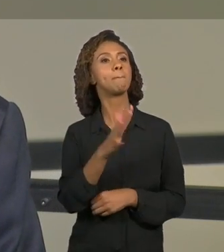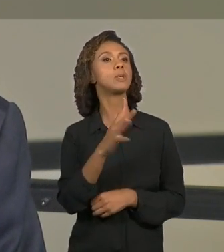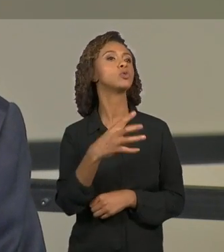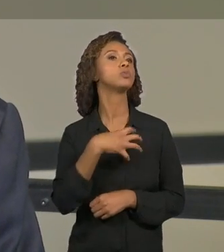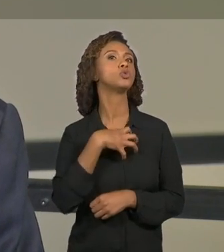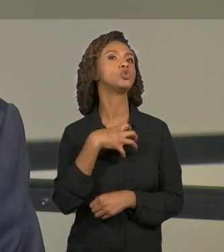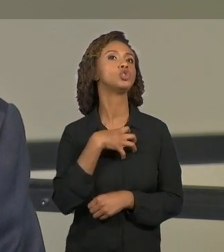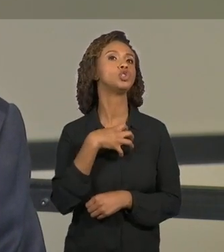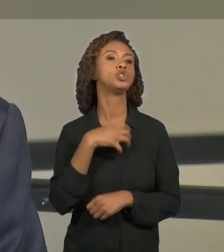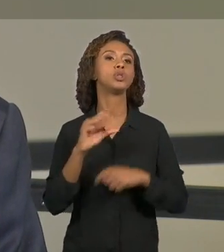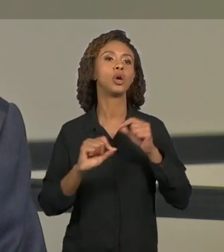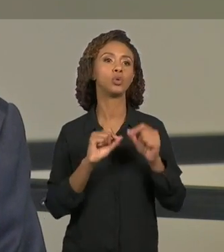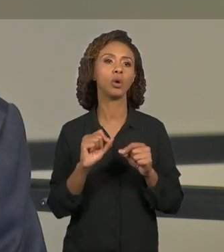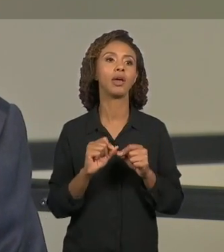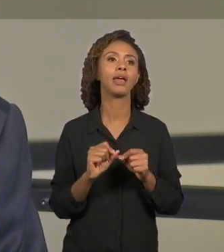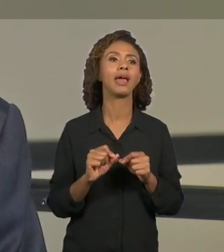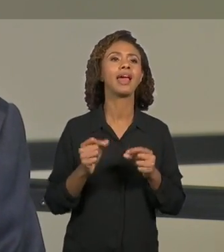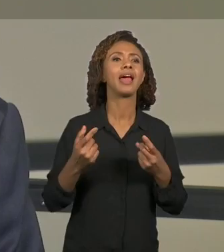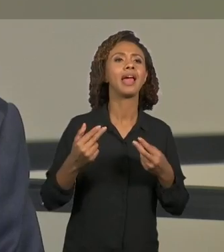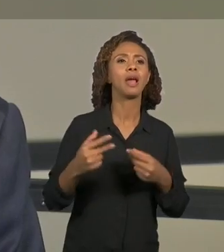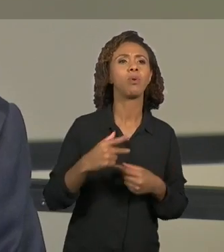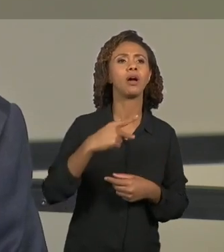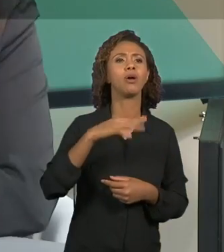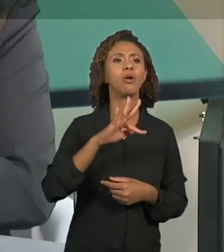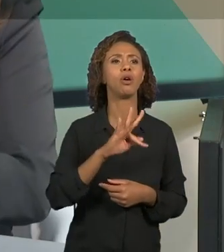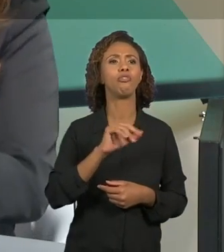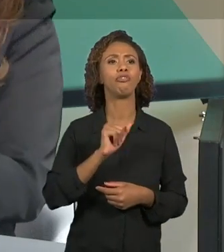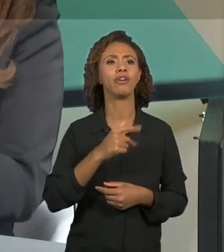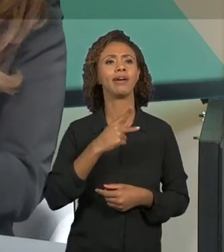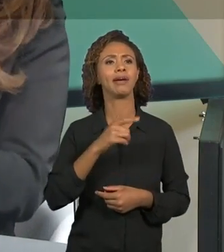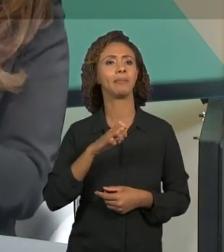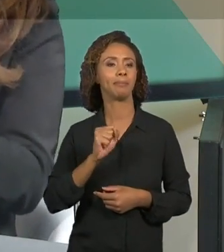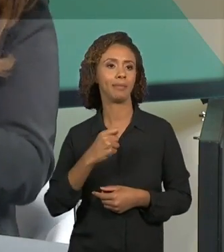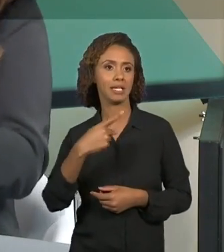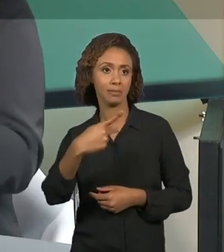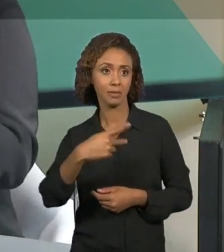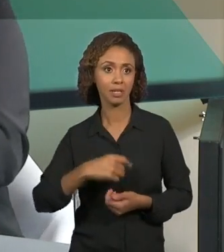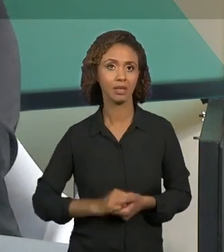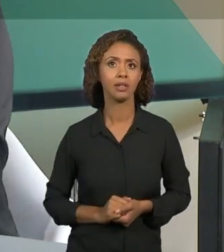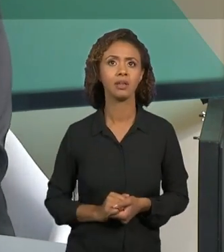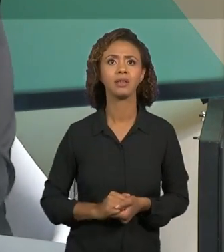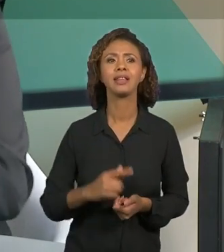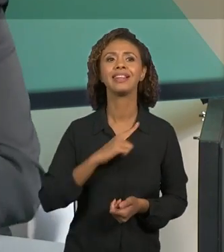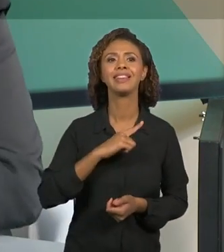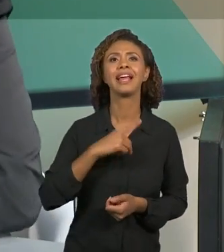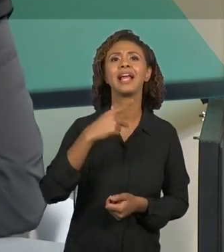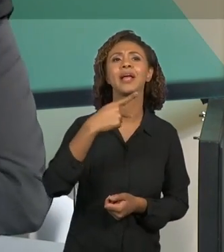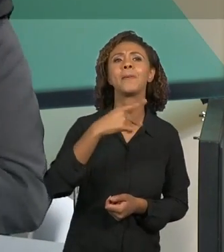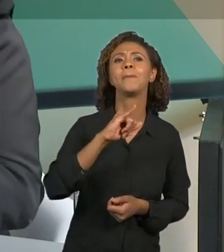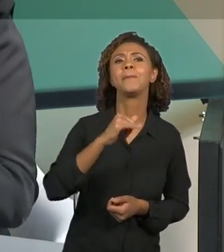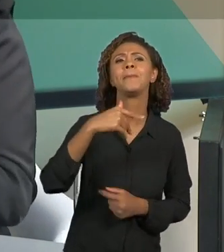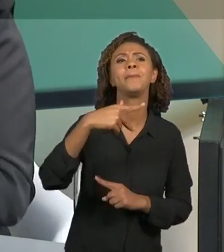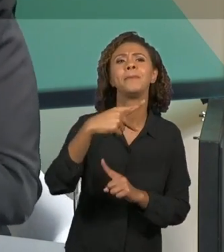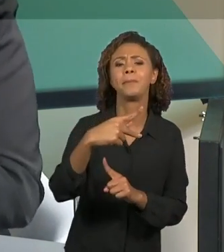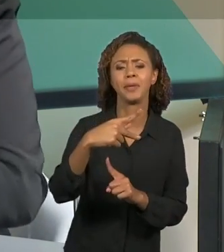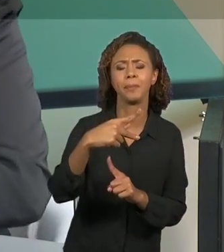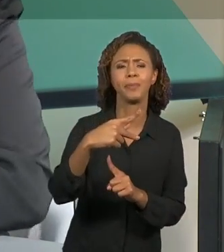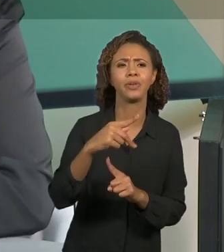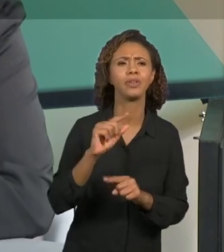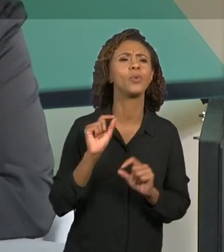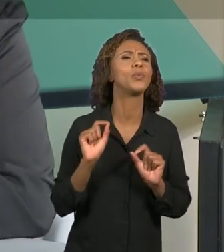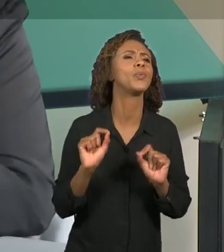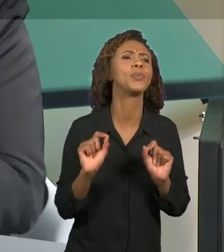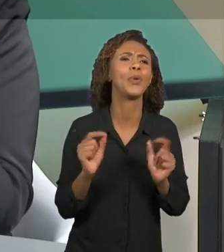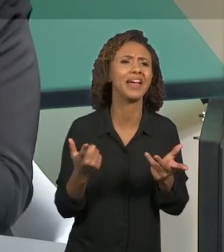dos programas pipe da fapesp tá quê que é um programa um programa e da fapesp vamos explicar um pouquinho